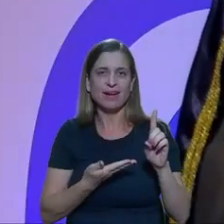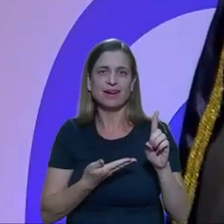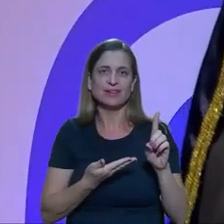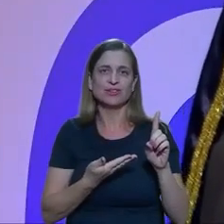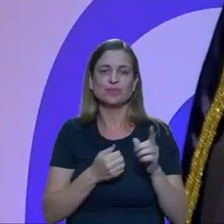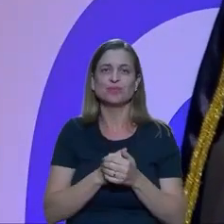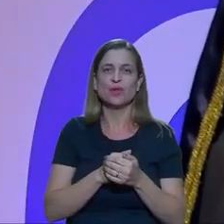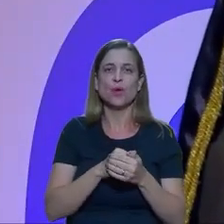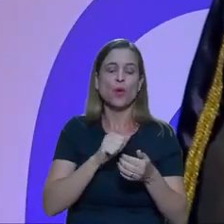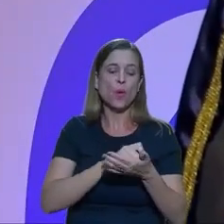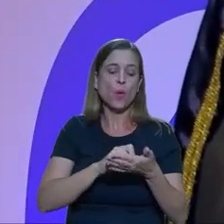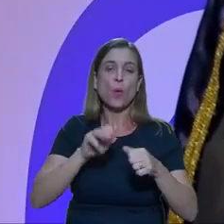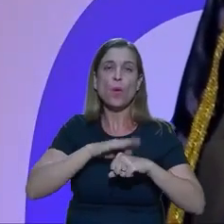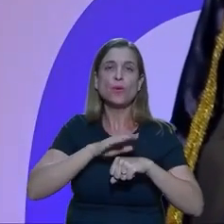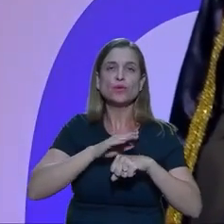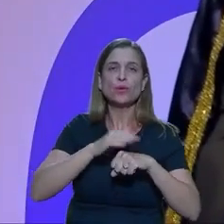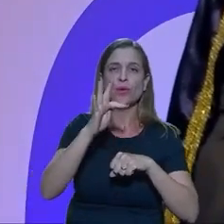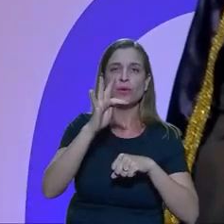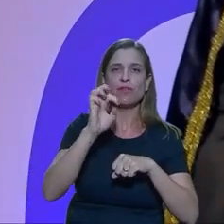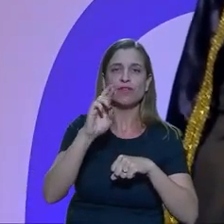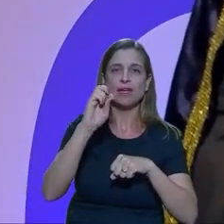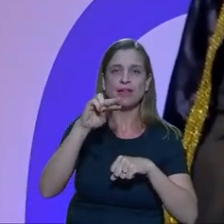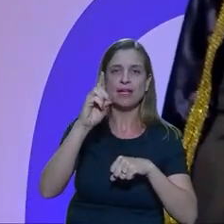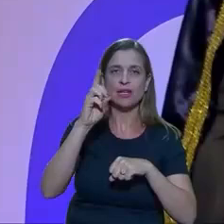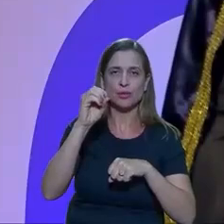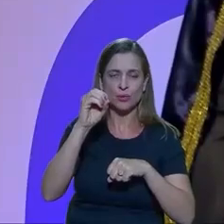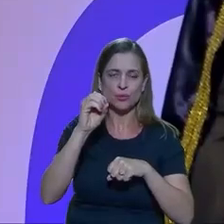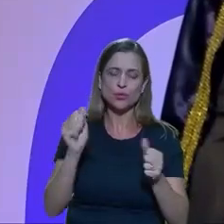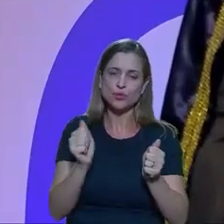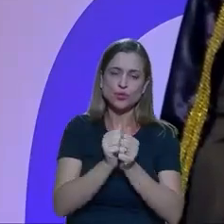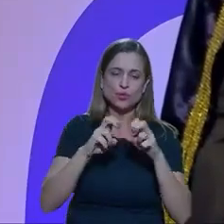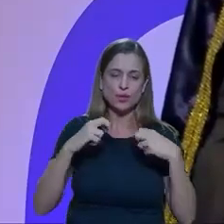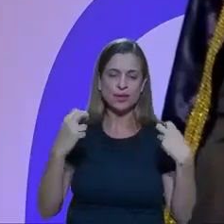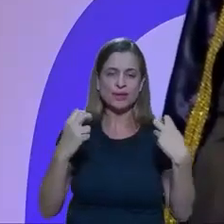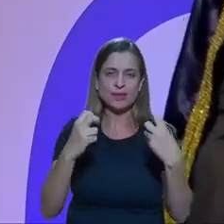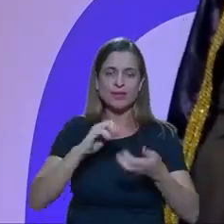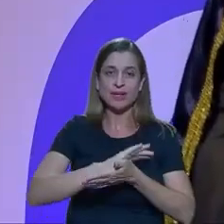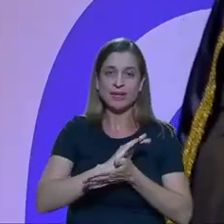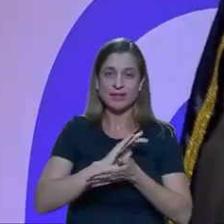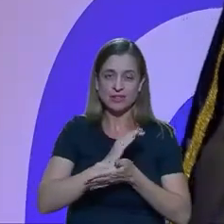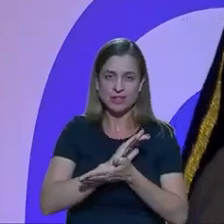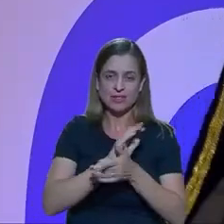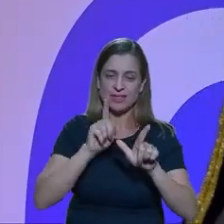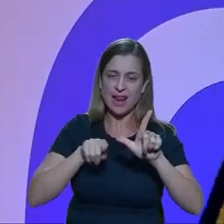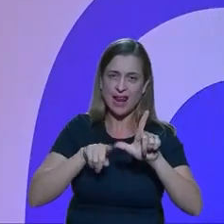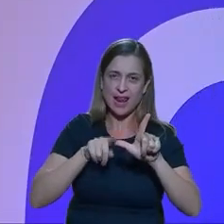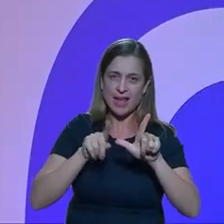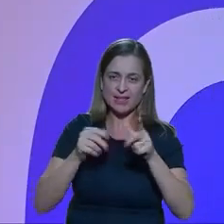que é o autor homenageado dessa edição, uma homenagem do Fli Araxá, junto com a Academia Araxaense de Letras. Vamos